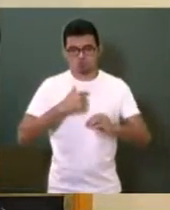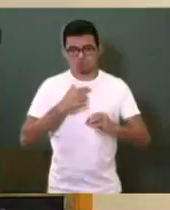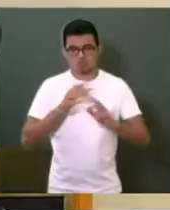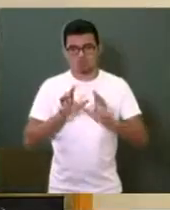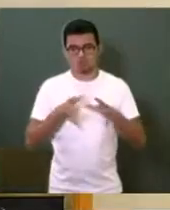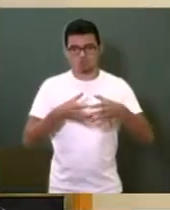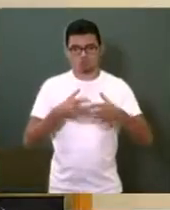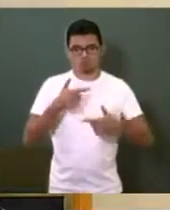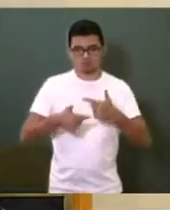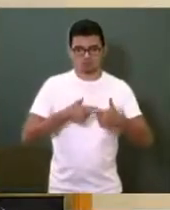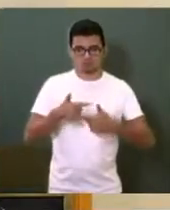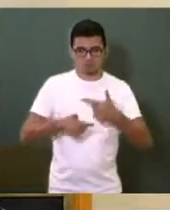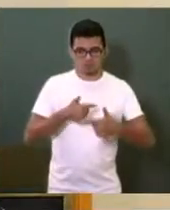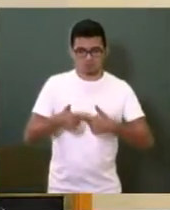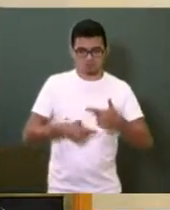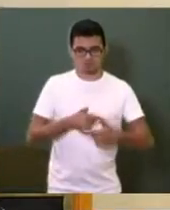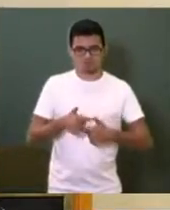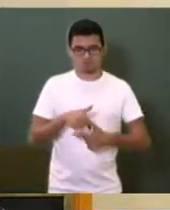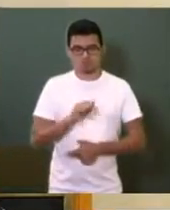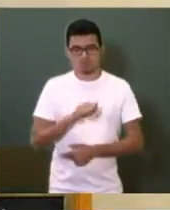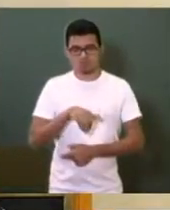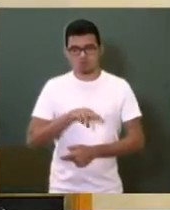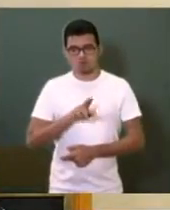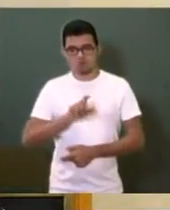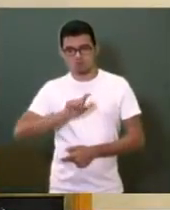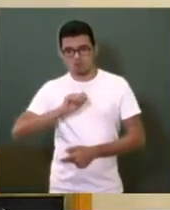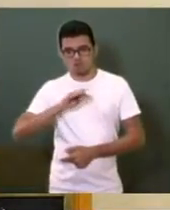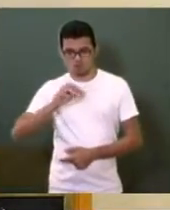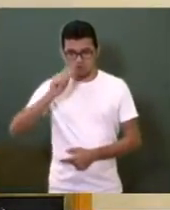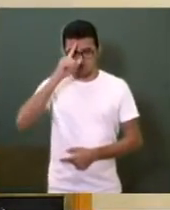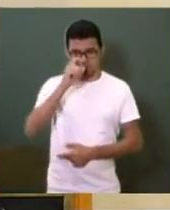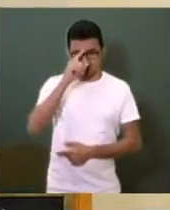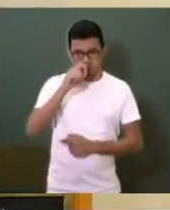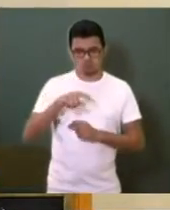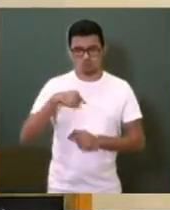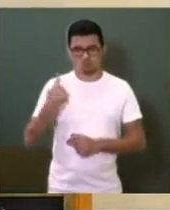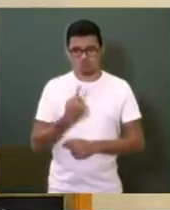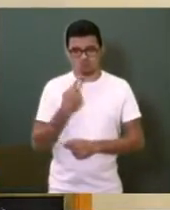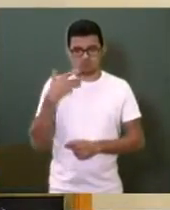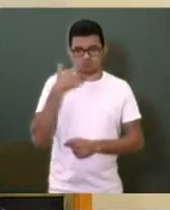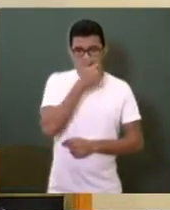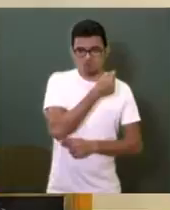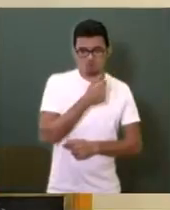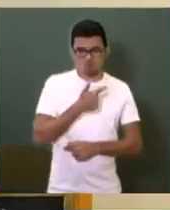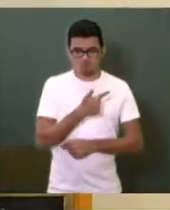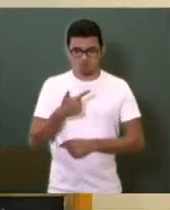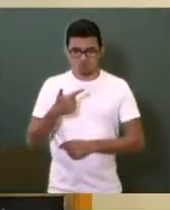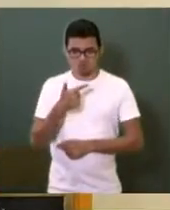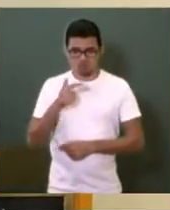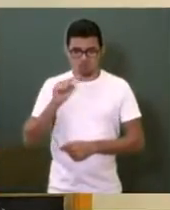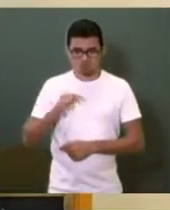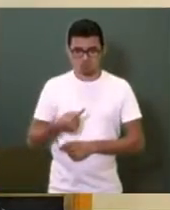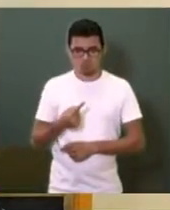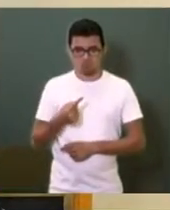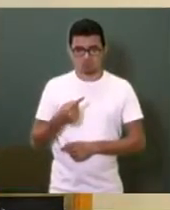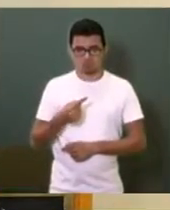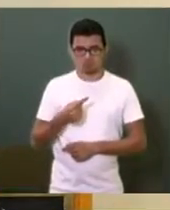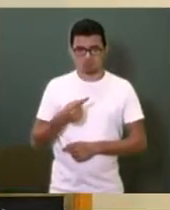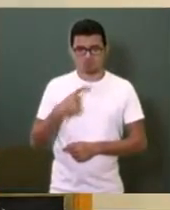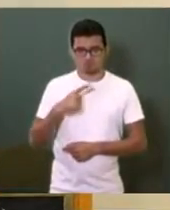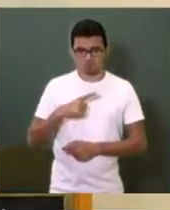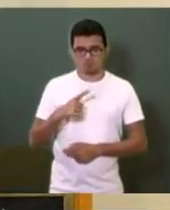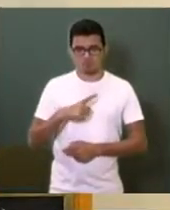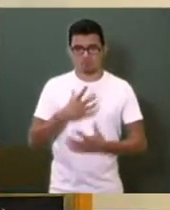salvando mais de 22 mil vidas atendendo 20 poucas cidades da